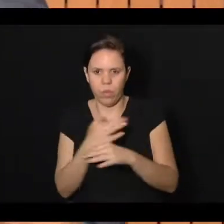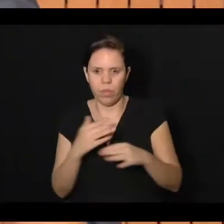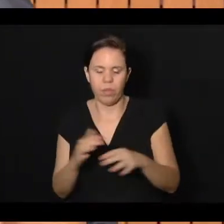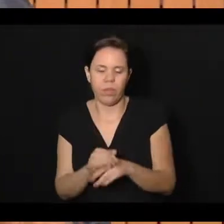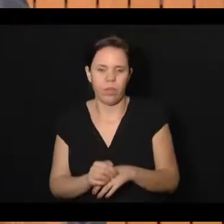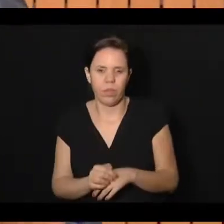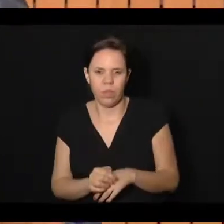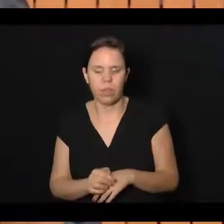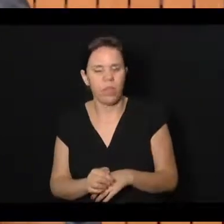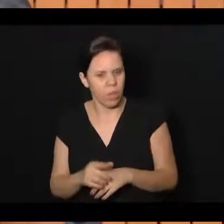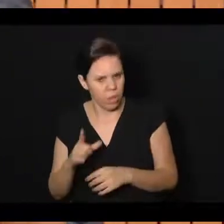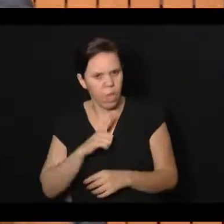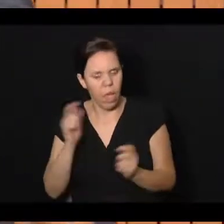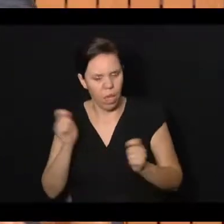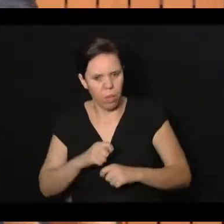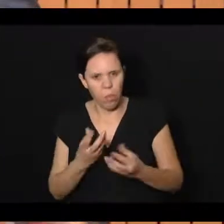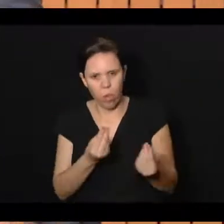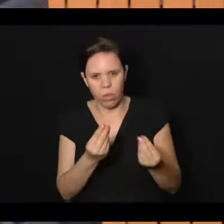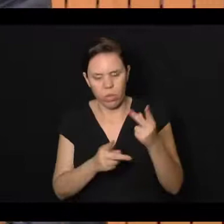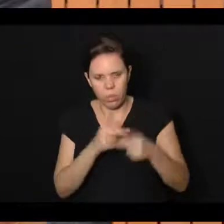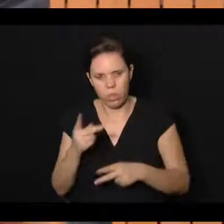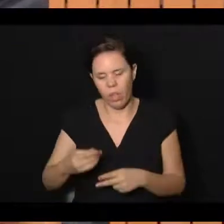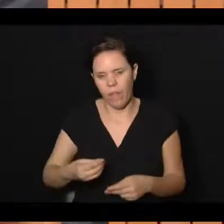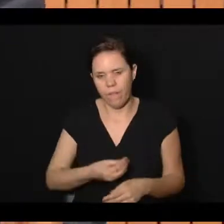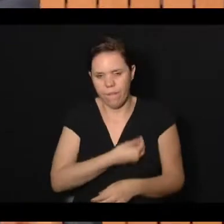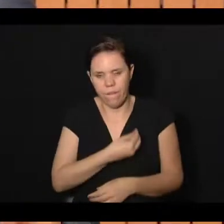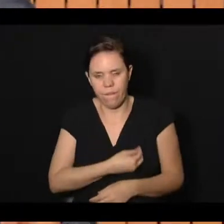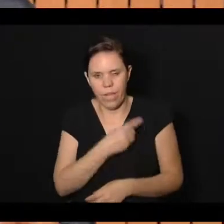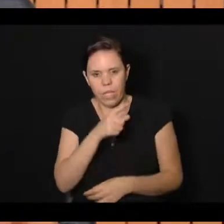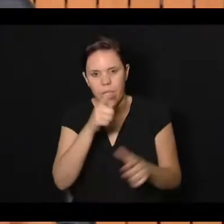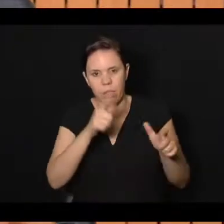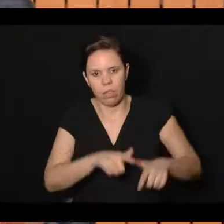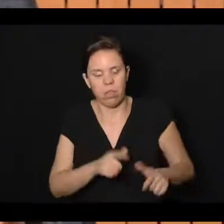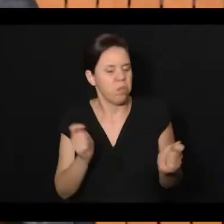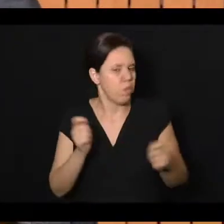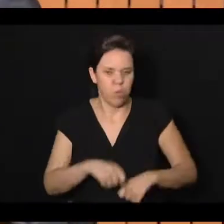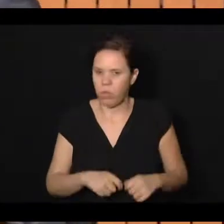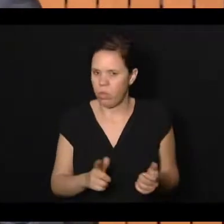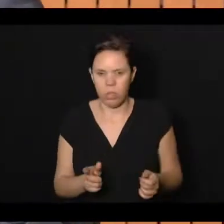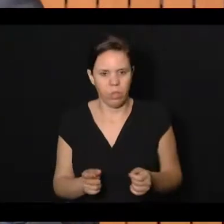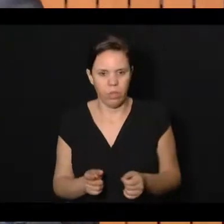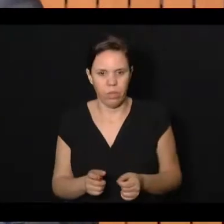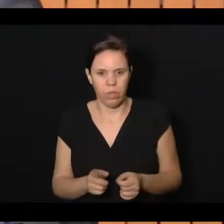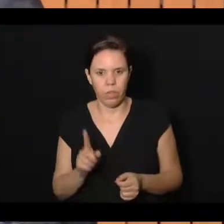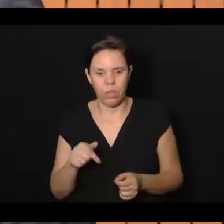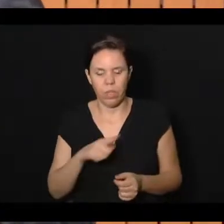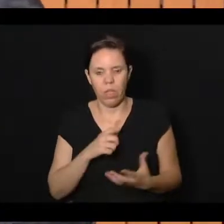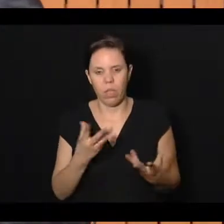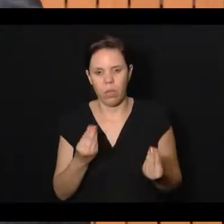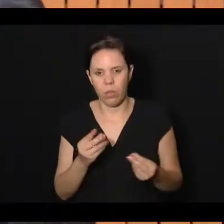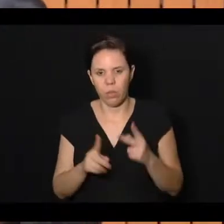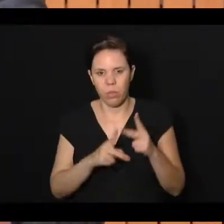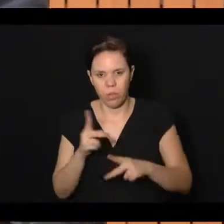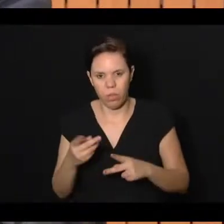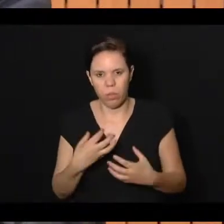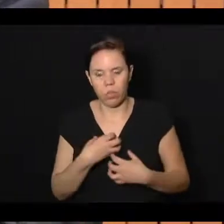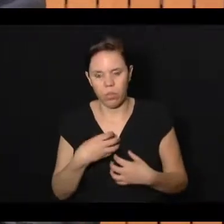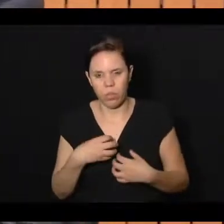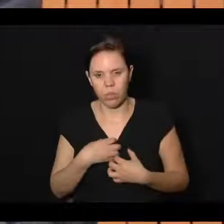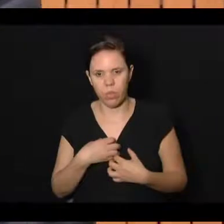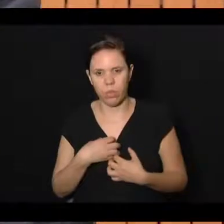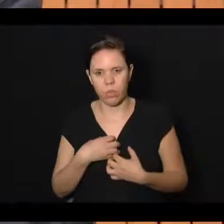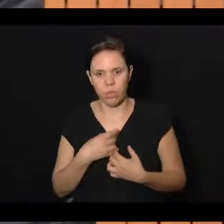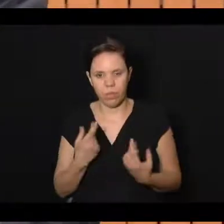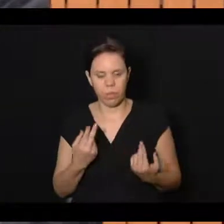é possível de existir porque em muitos outros locais isso não é possível então geralmente o centro e habitado por motivos como esse